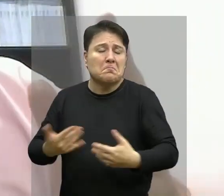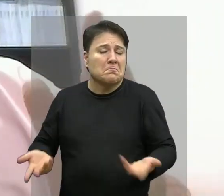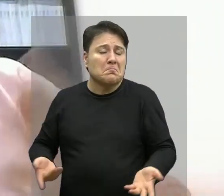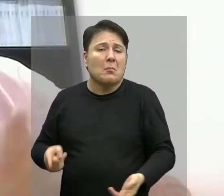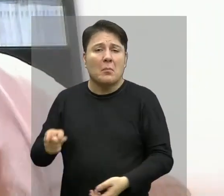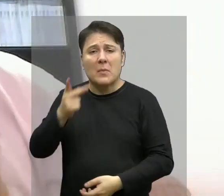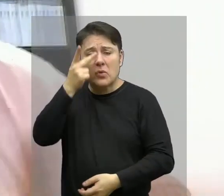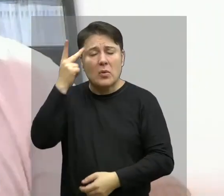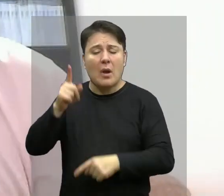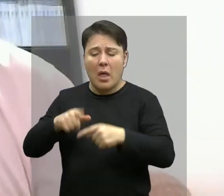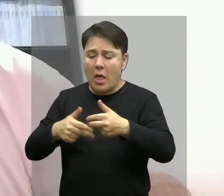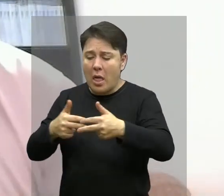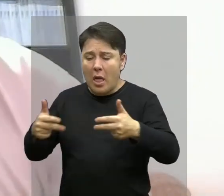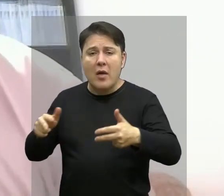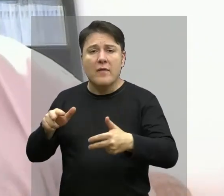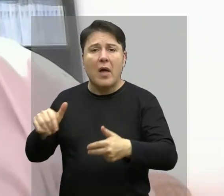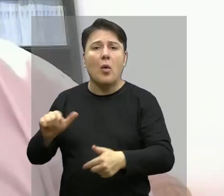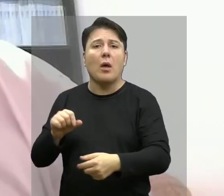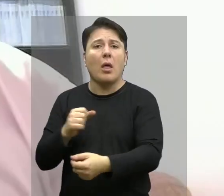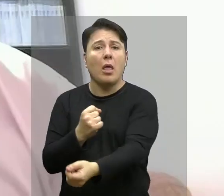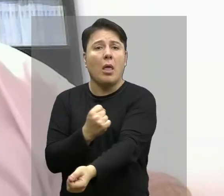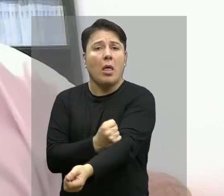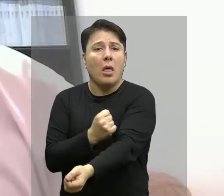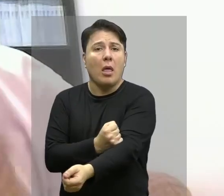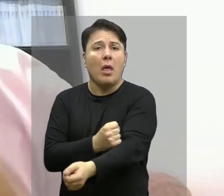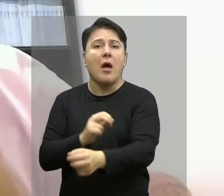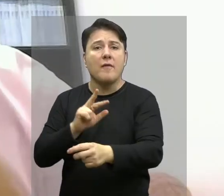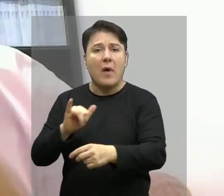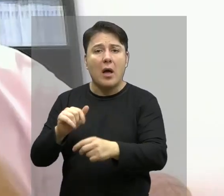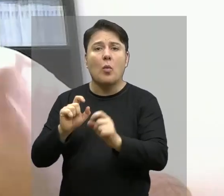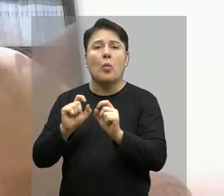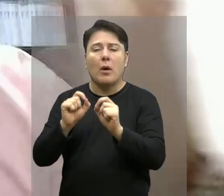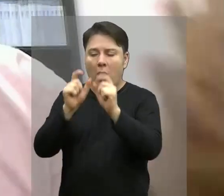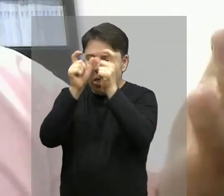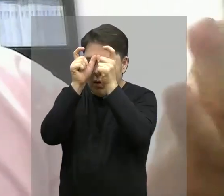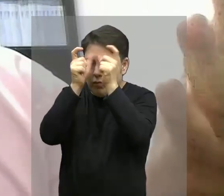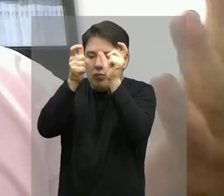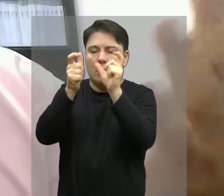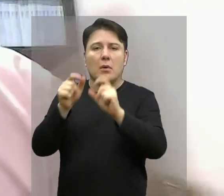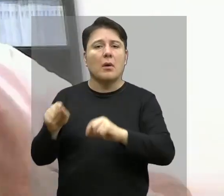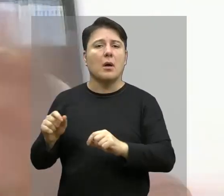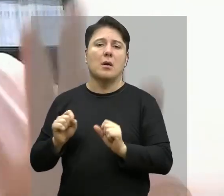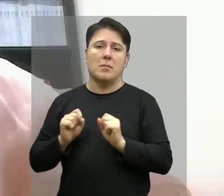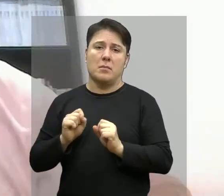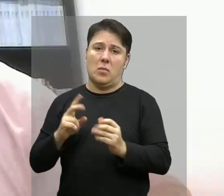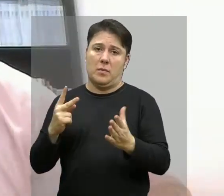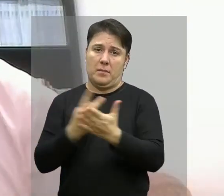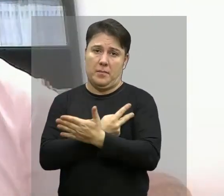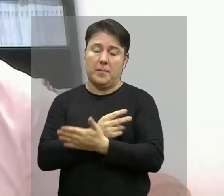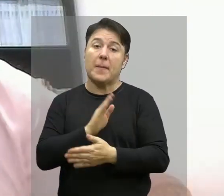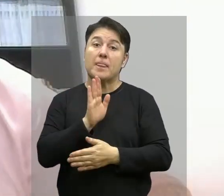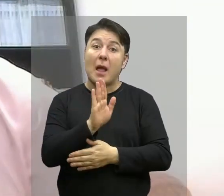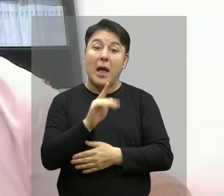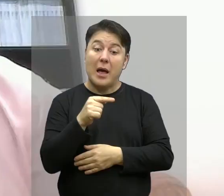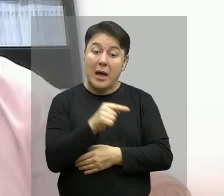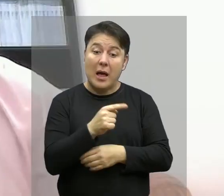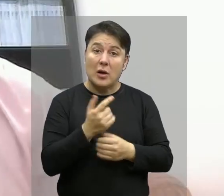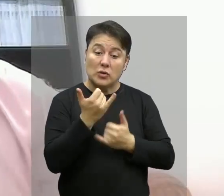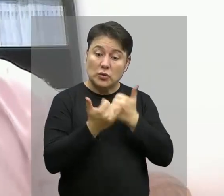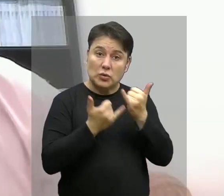daquela substância. A probabilidade dela desenvolver o transtorno, né, uma dependência, é altíssima. Com o jogo não é